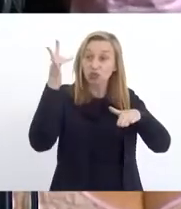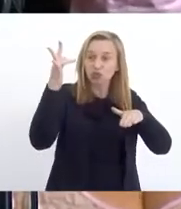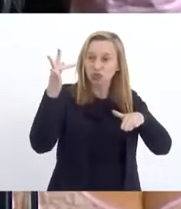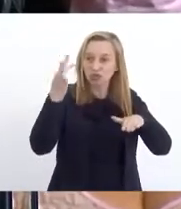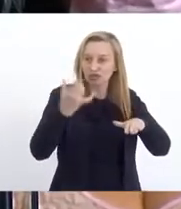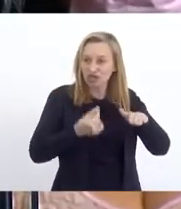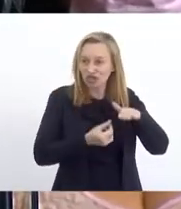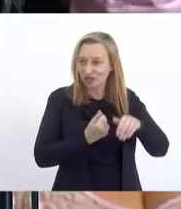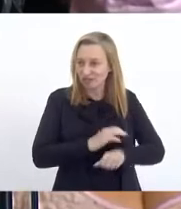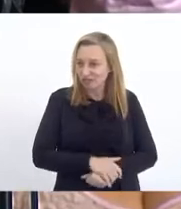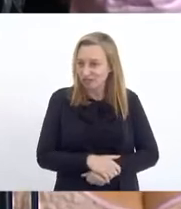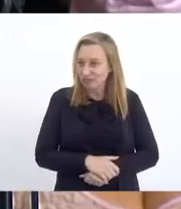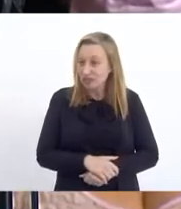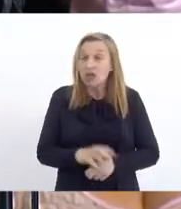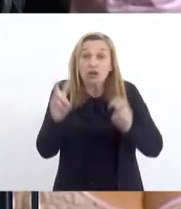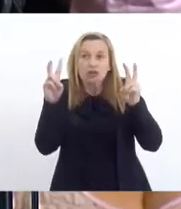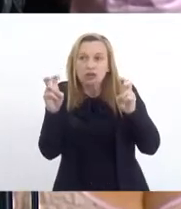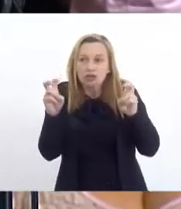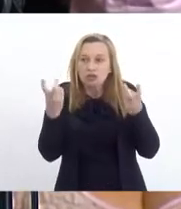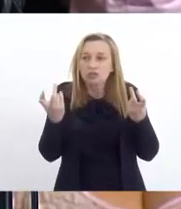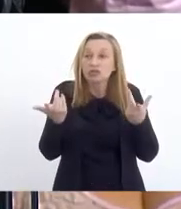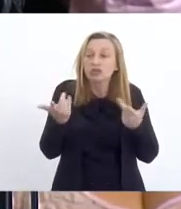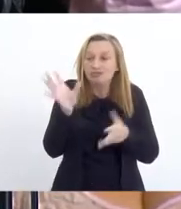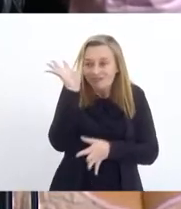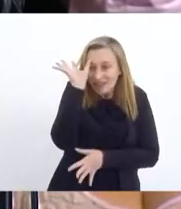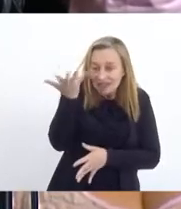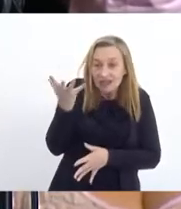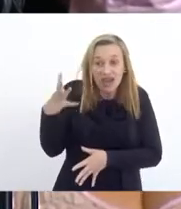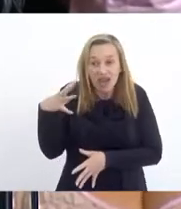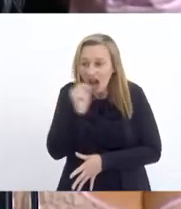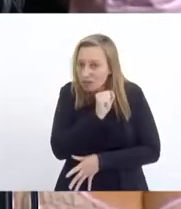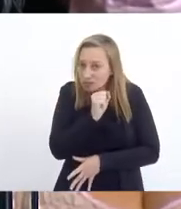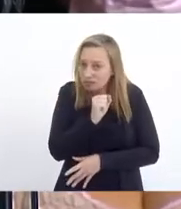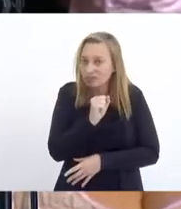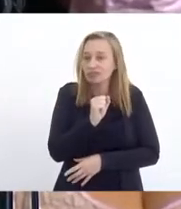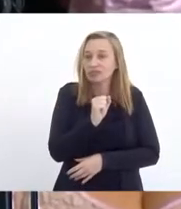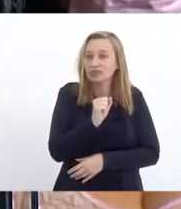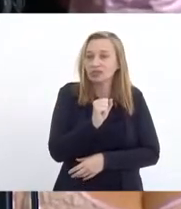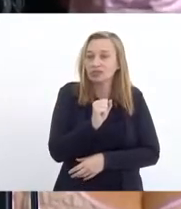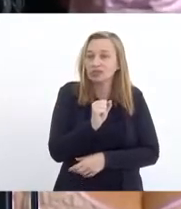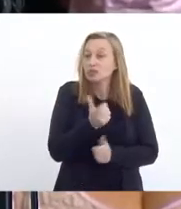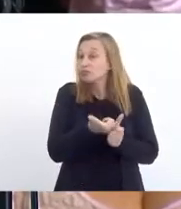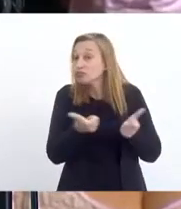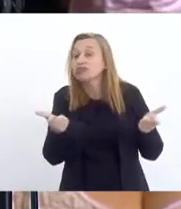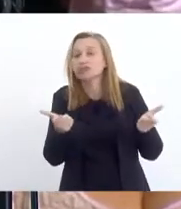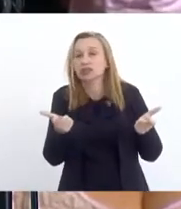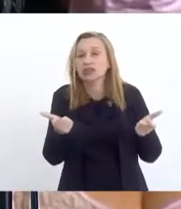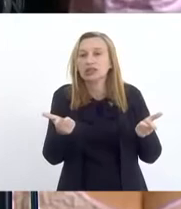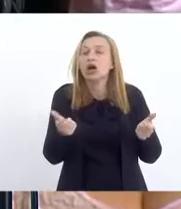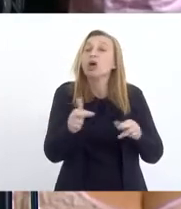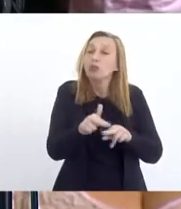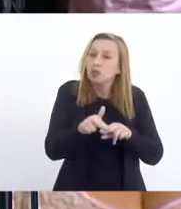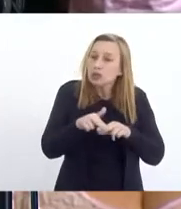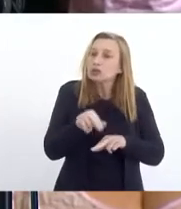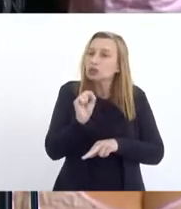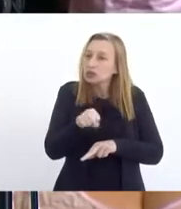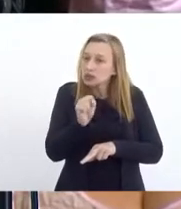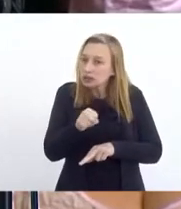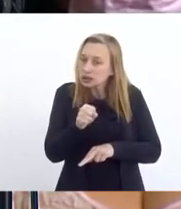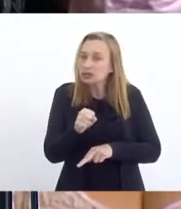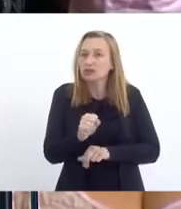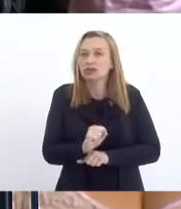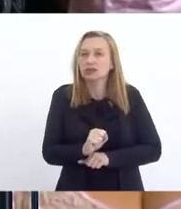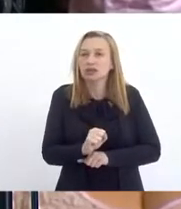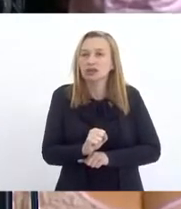As situações a serem resolvidas são urgentes, são imensas. E por isso, sim, desta